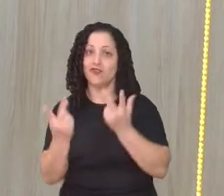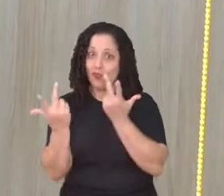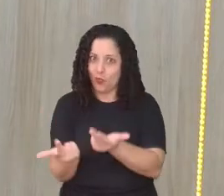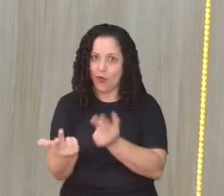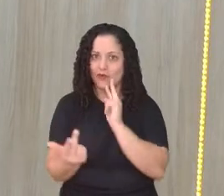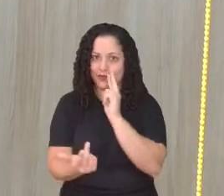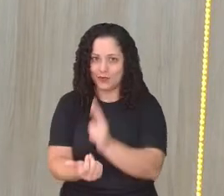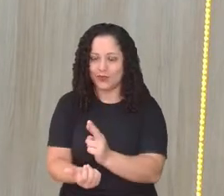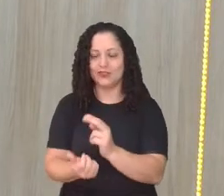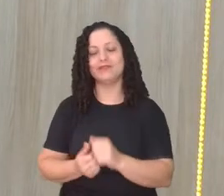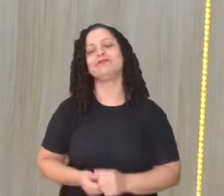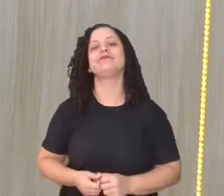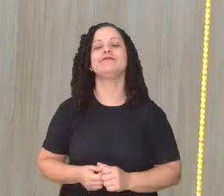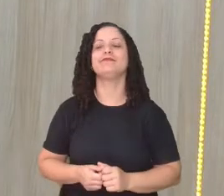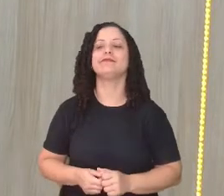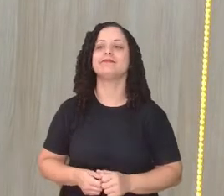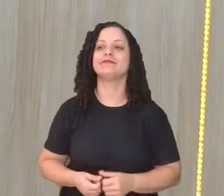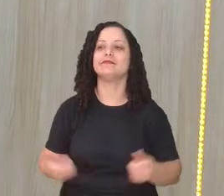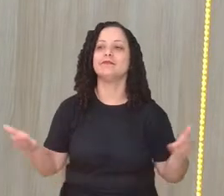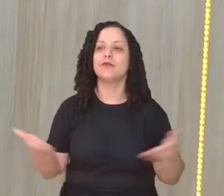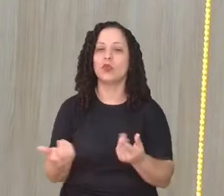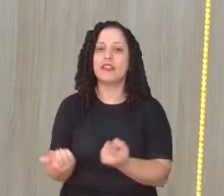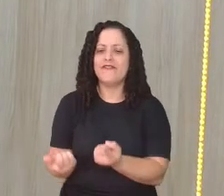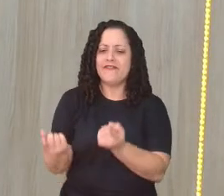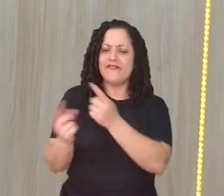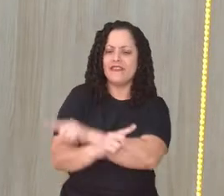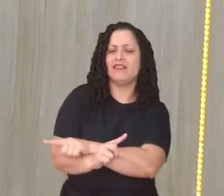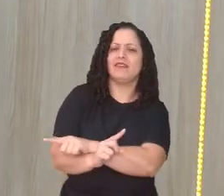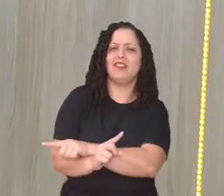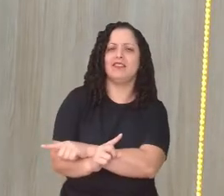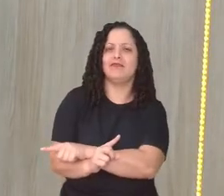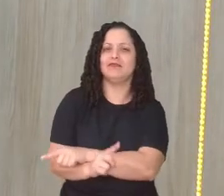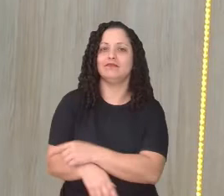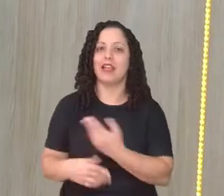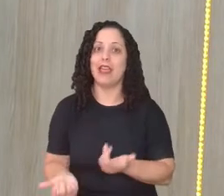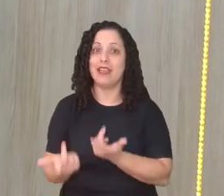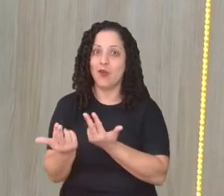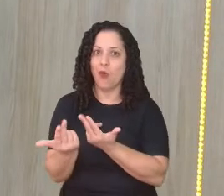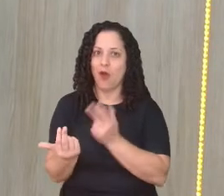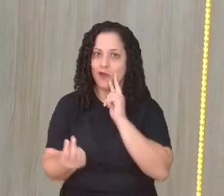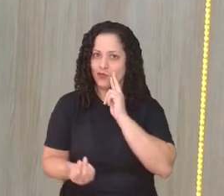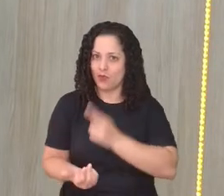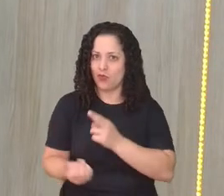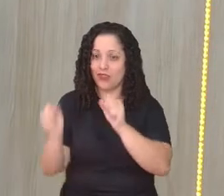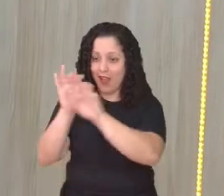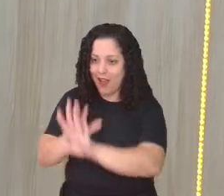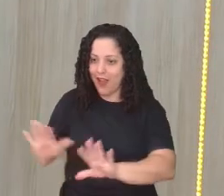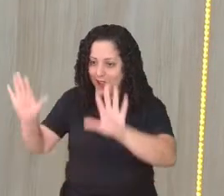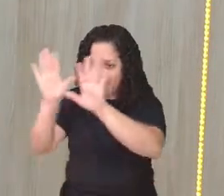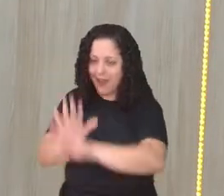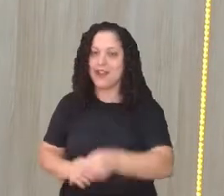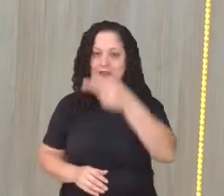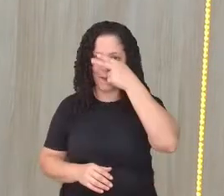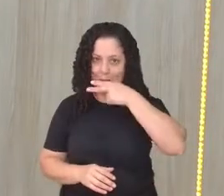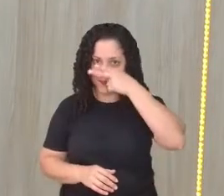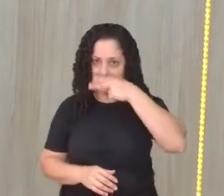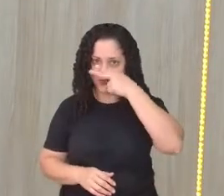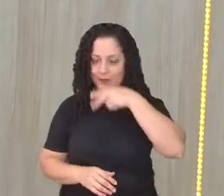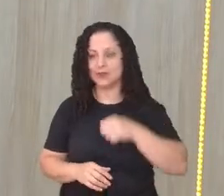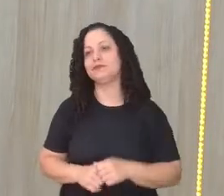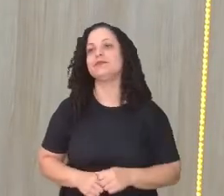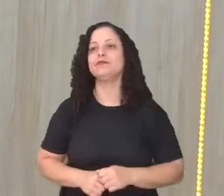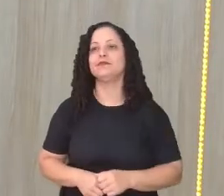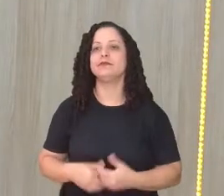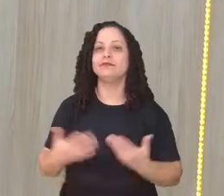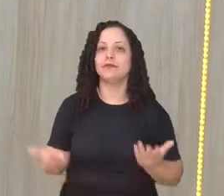lá. Se eu inverter, eu continuo com a mesma área. Então, quer dizer que se eu